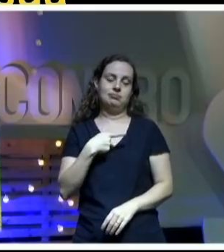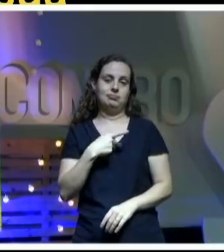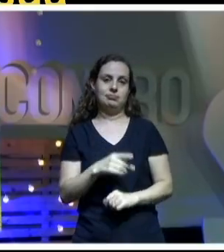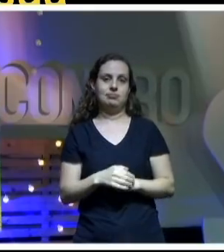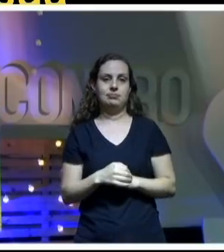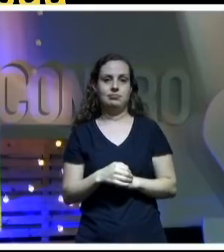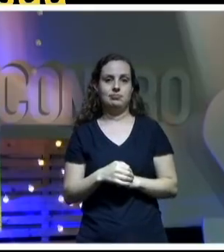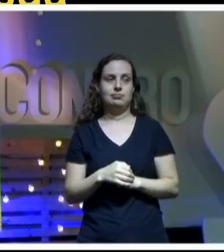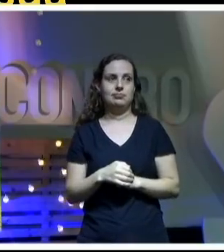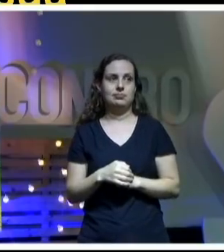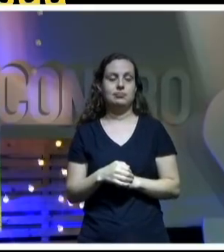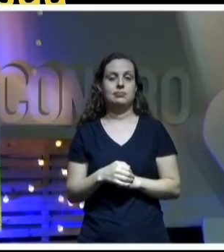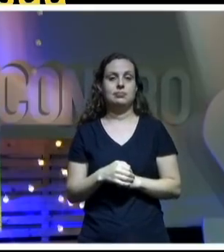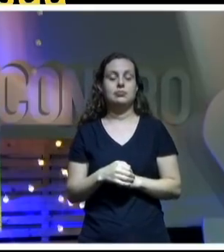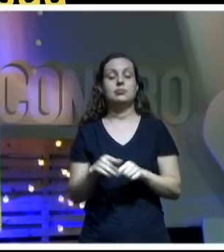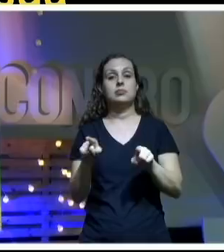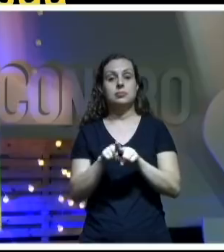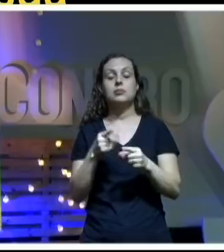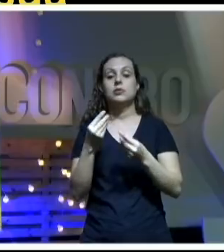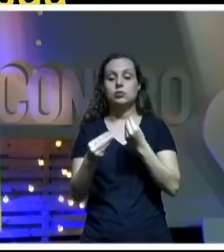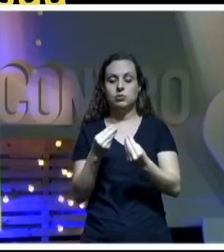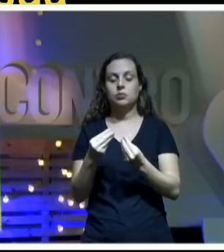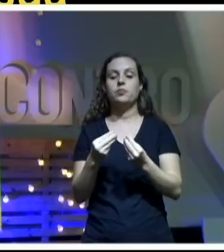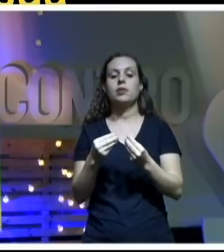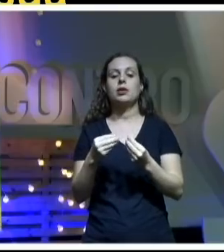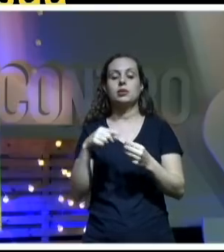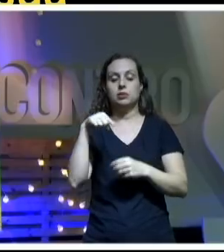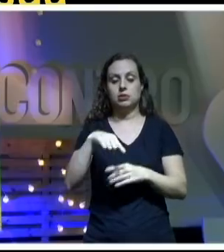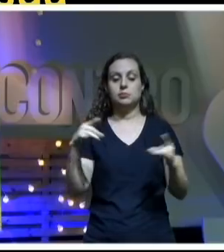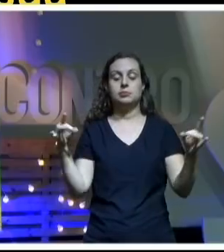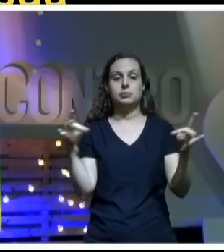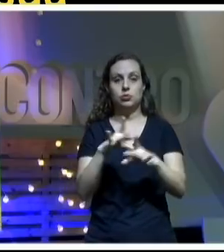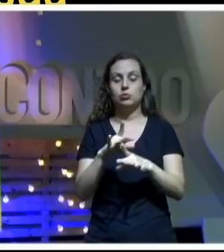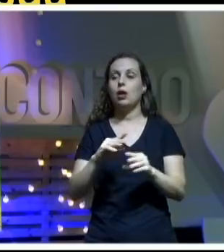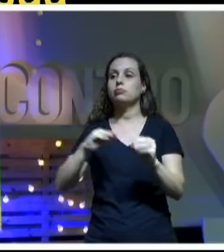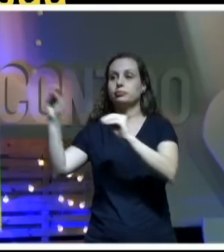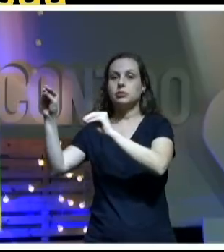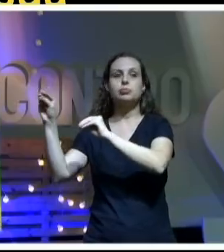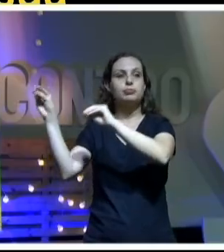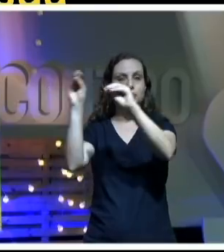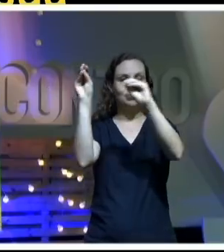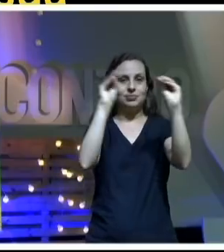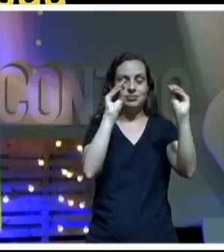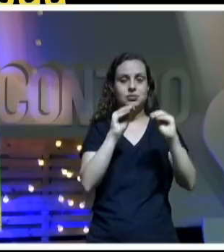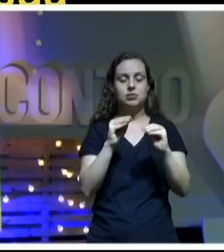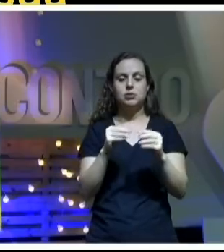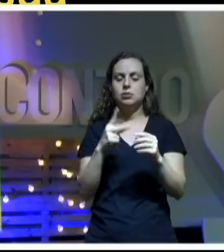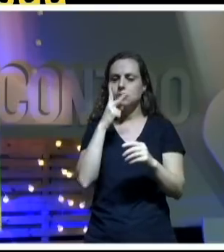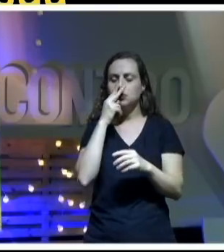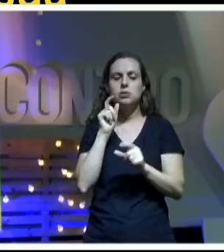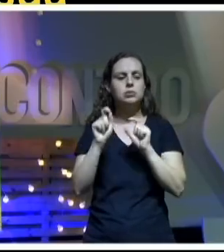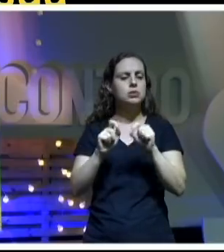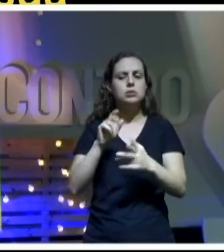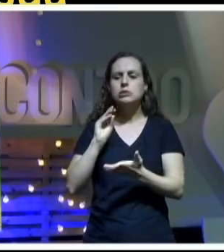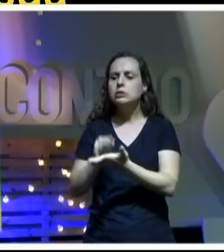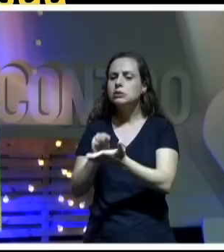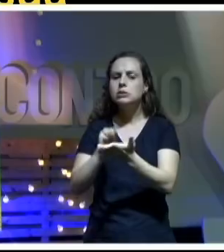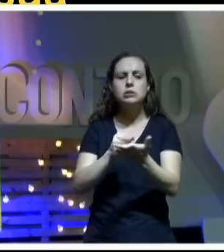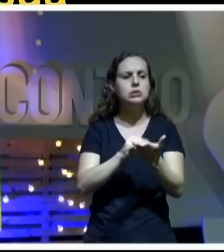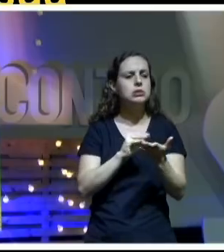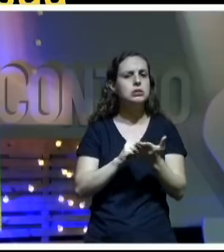com a migração dos teólogos do público para as tribunas universitárias as nossas igrejas têm se tornado isoladas de liderança tecnológica